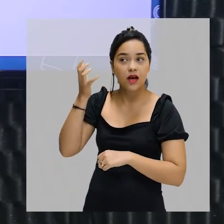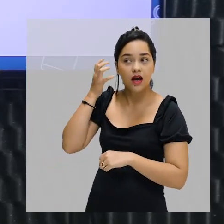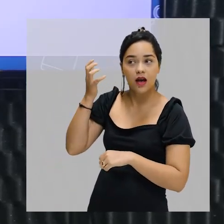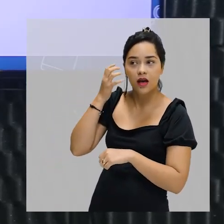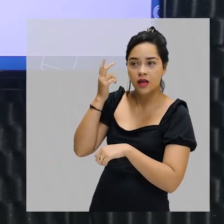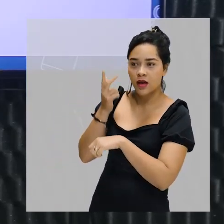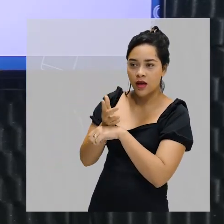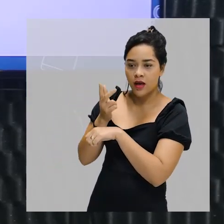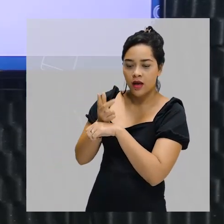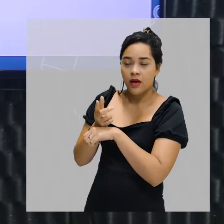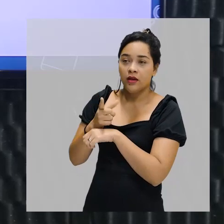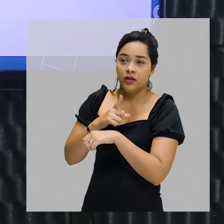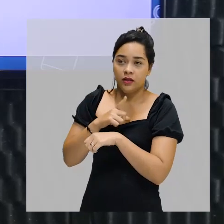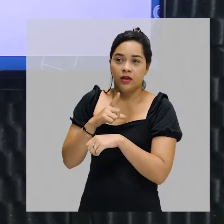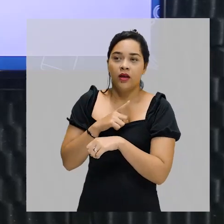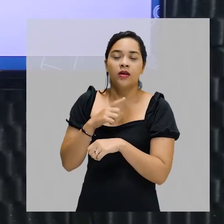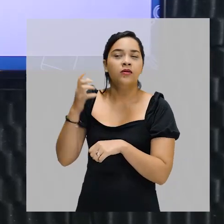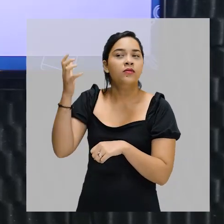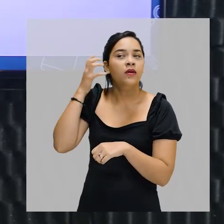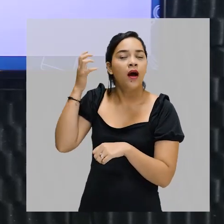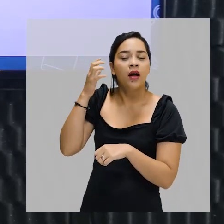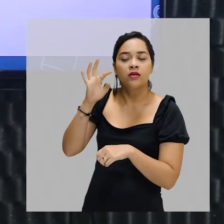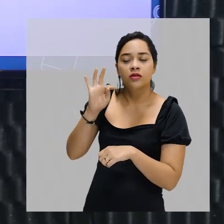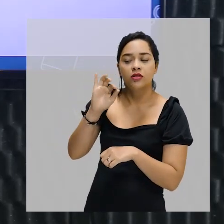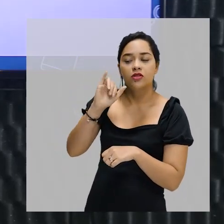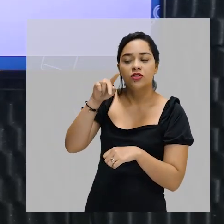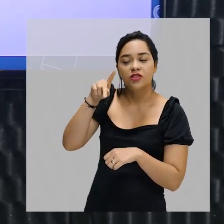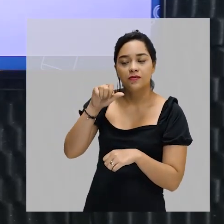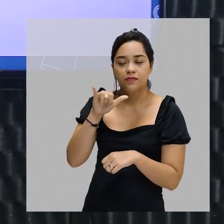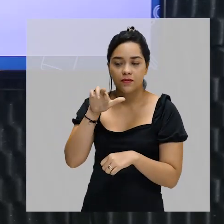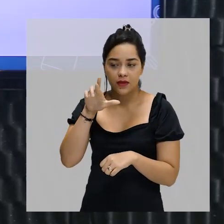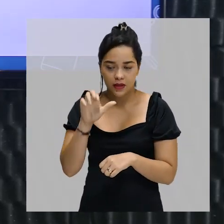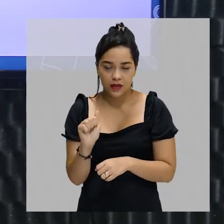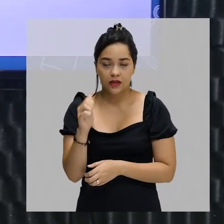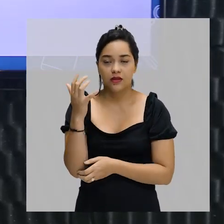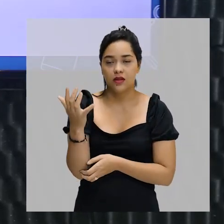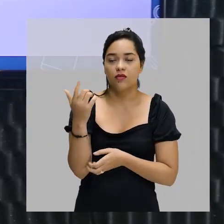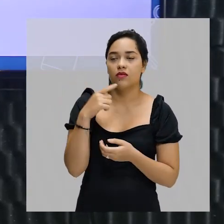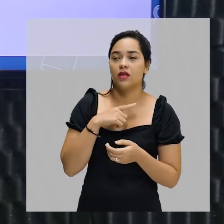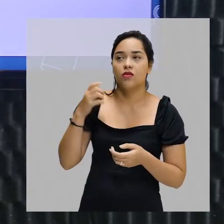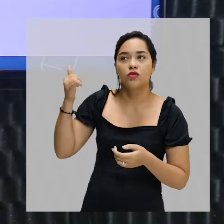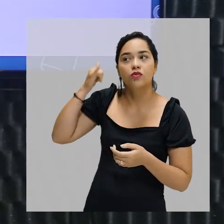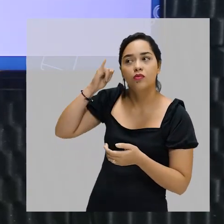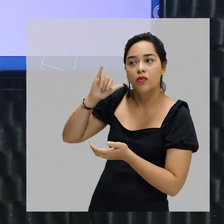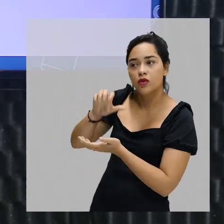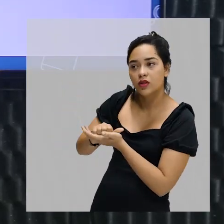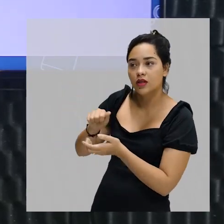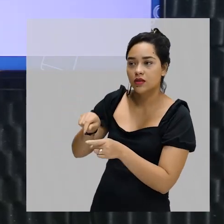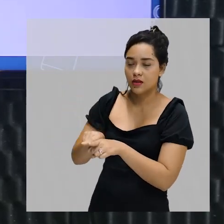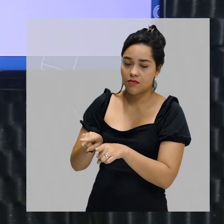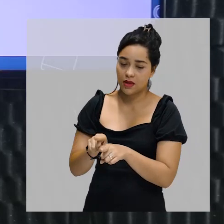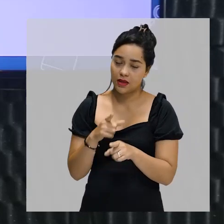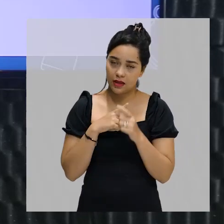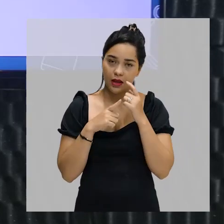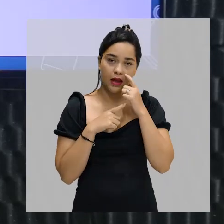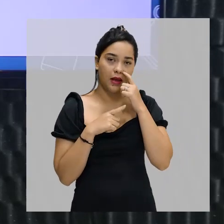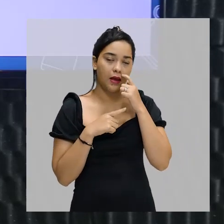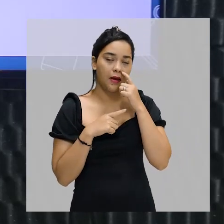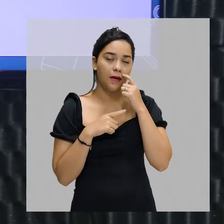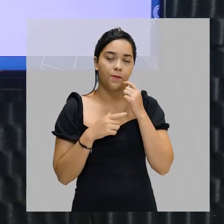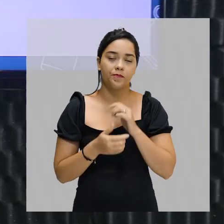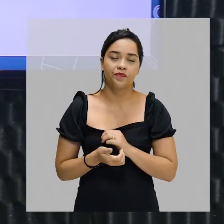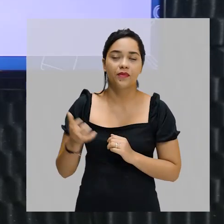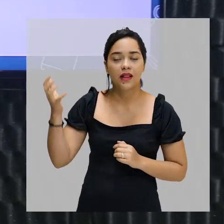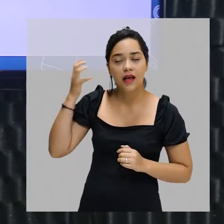que são transmitidas pela Rádio Timbira, certo? Então lá os podcasts são transmitidos pela Rádio